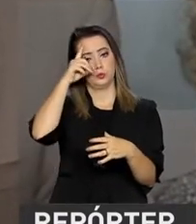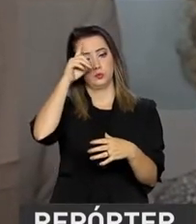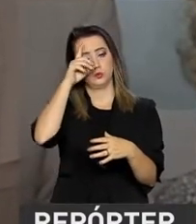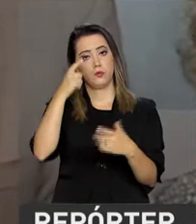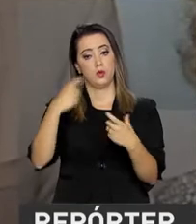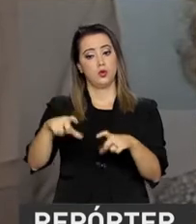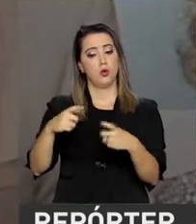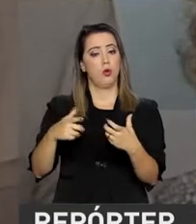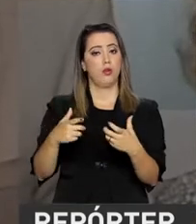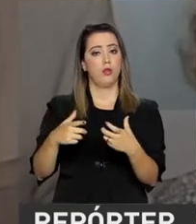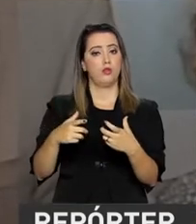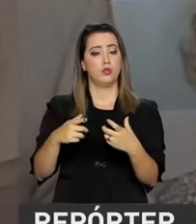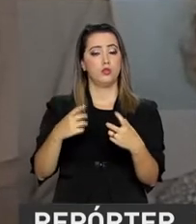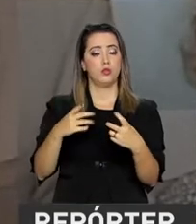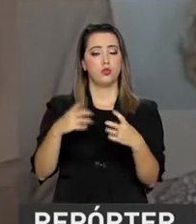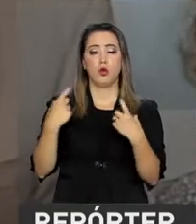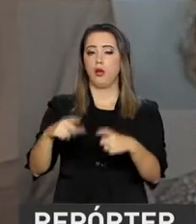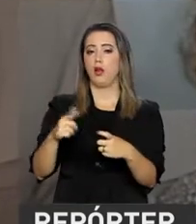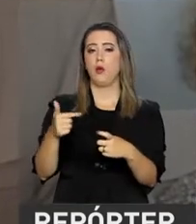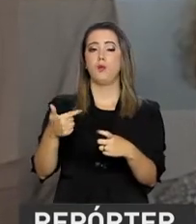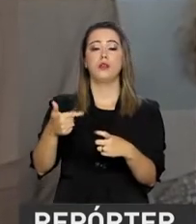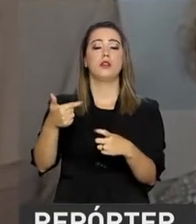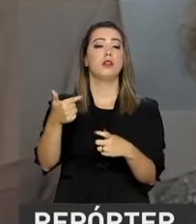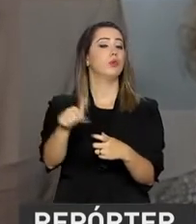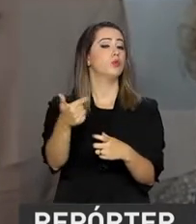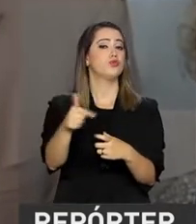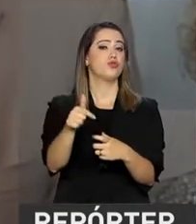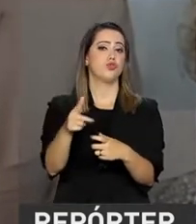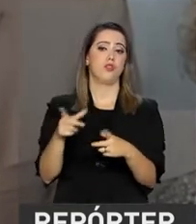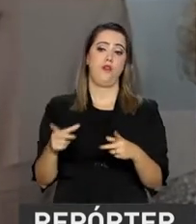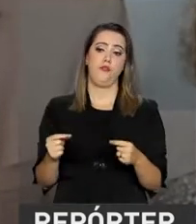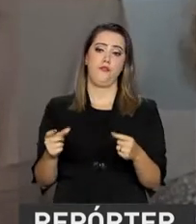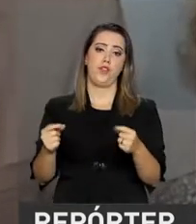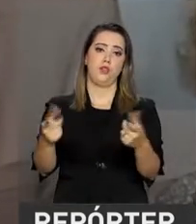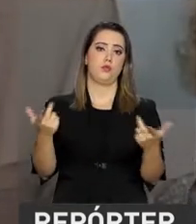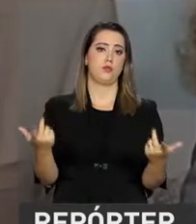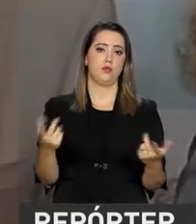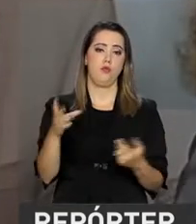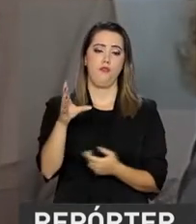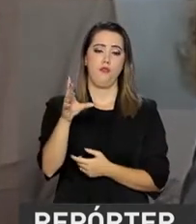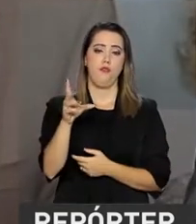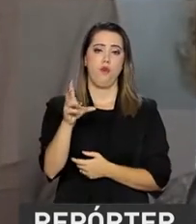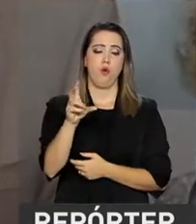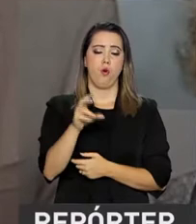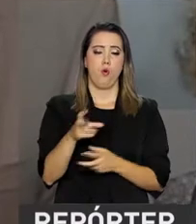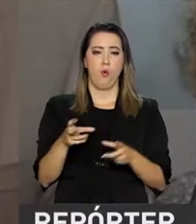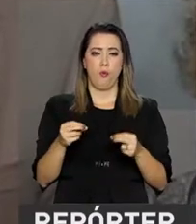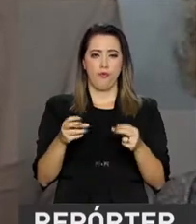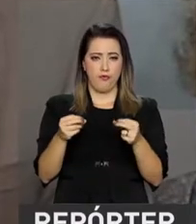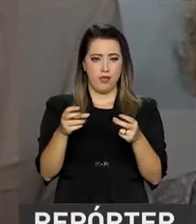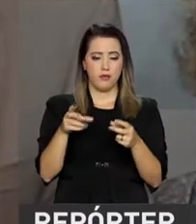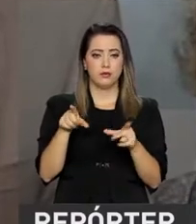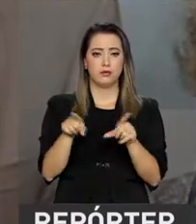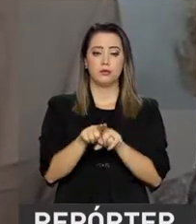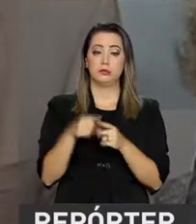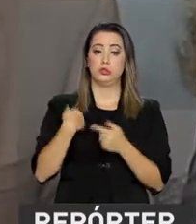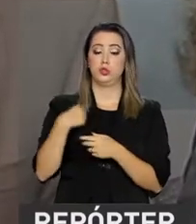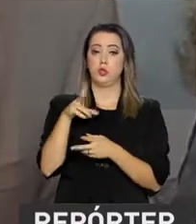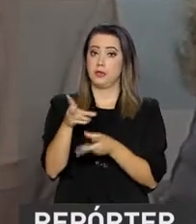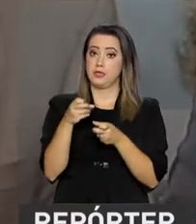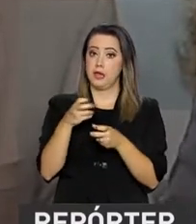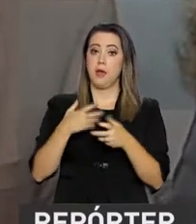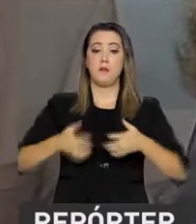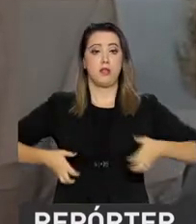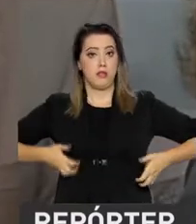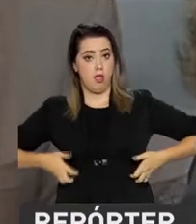não circulava o vírus. Então, quando a gente identifica o macaco com febre amarela, nós temos que dar cobertura